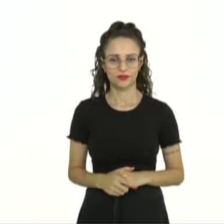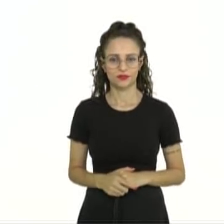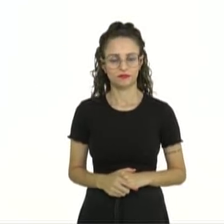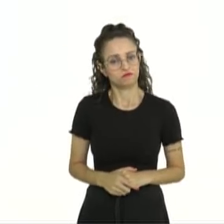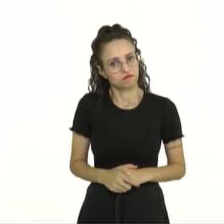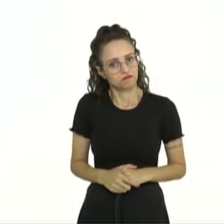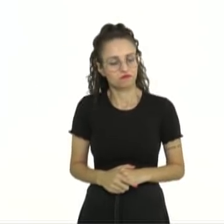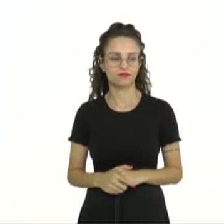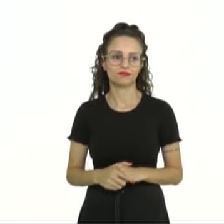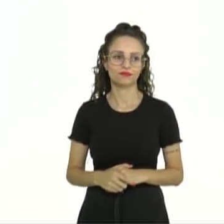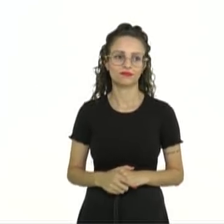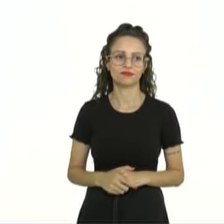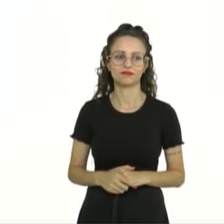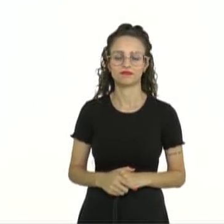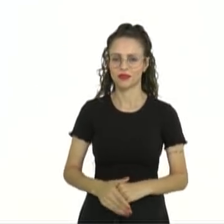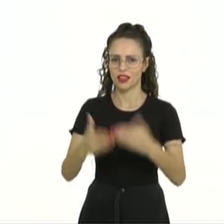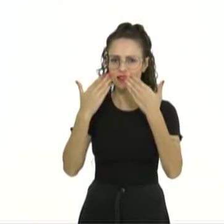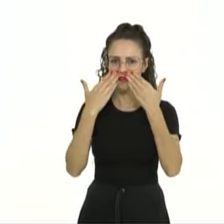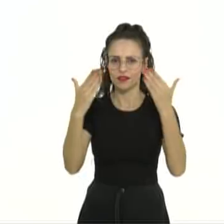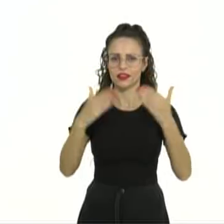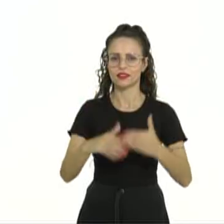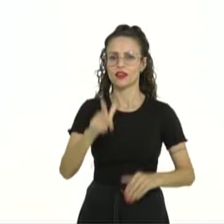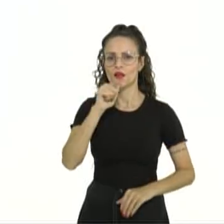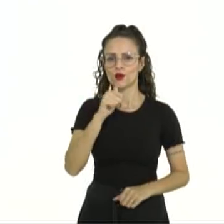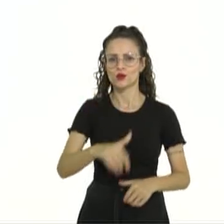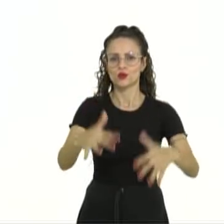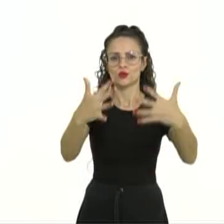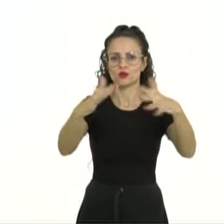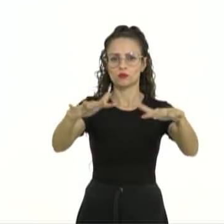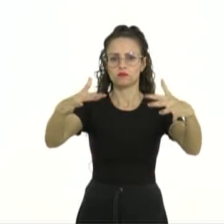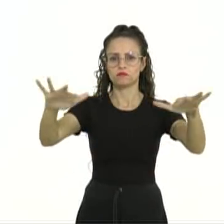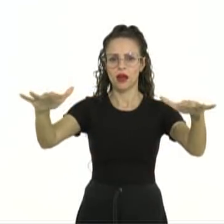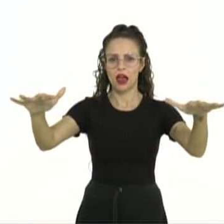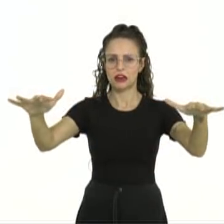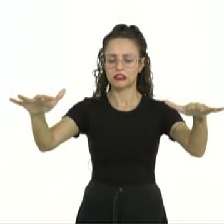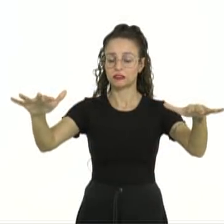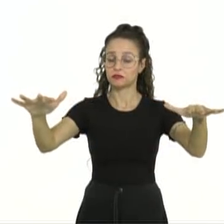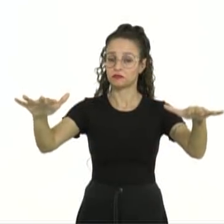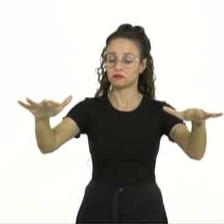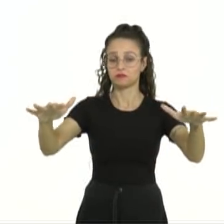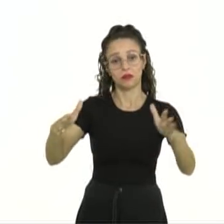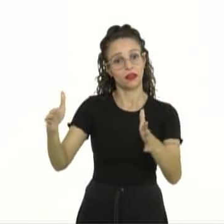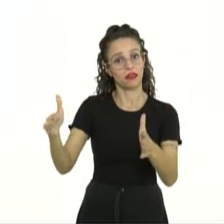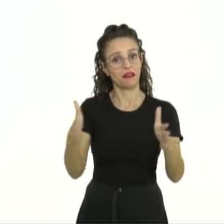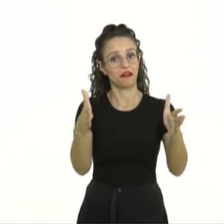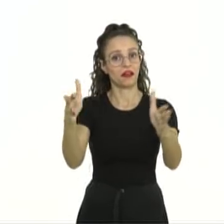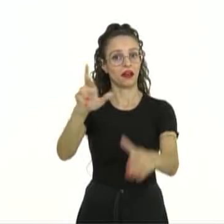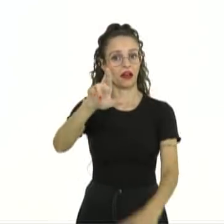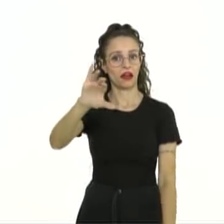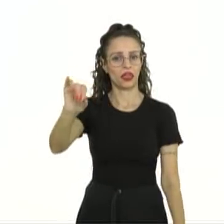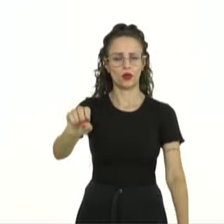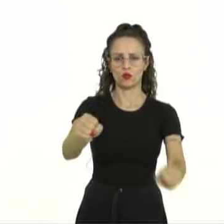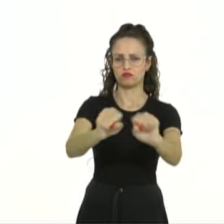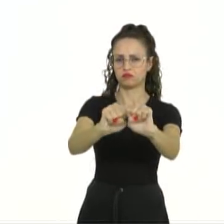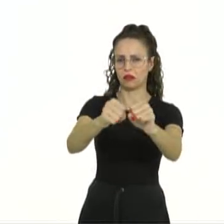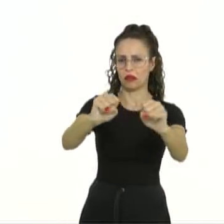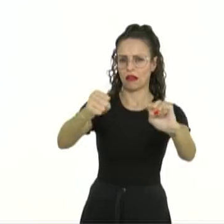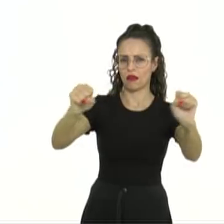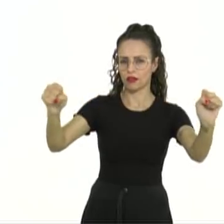Não sei, professor, tá na frente do mar, né? Ou, não sei, se for um rio é gigante, né, professor?